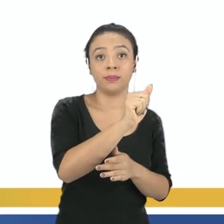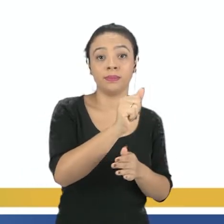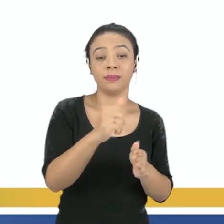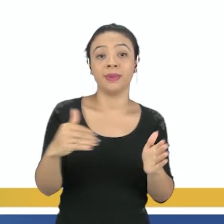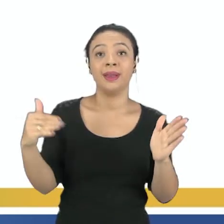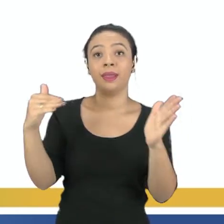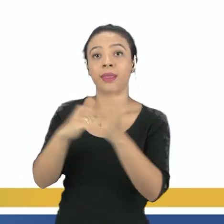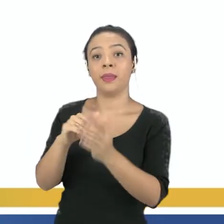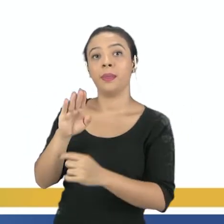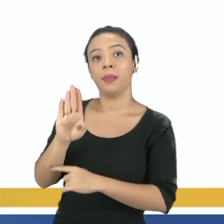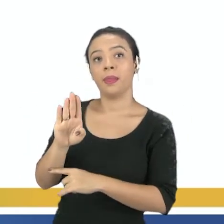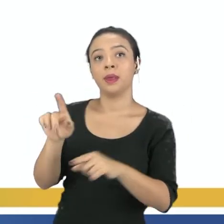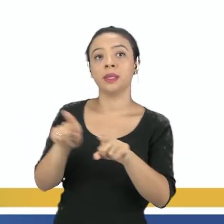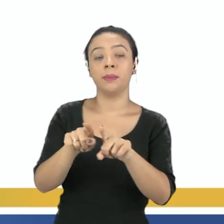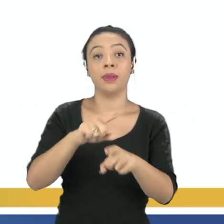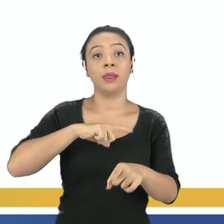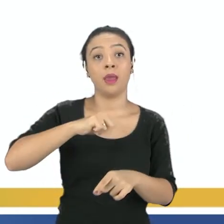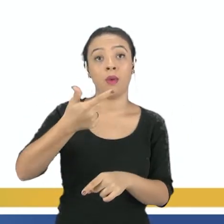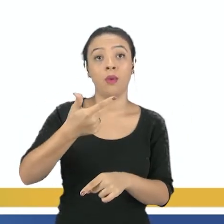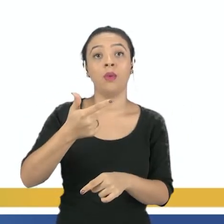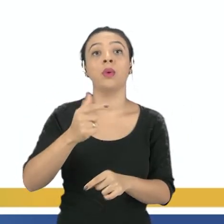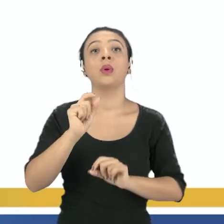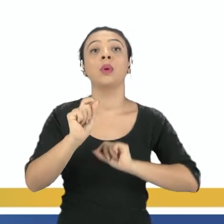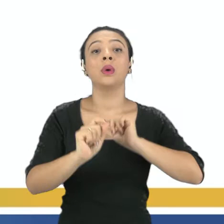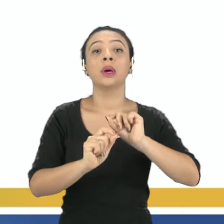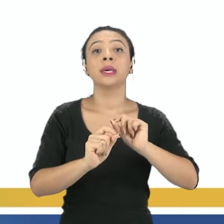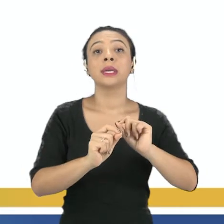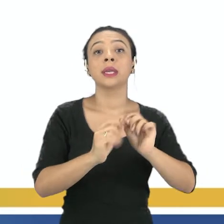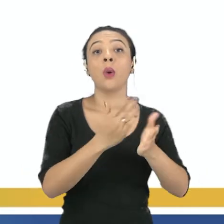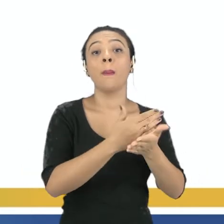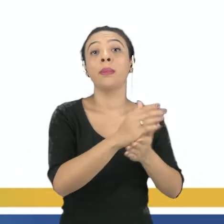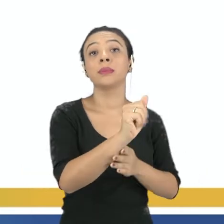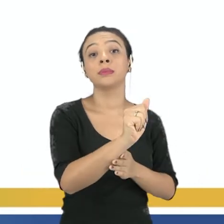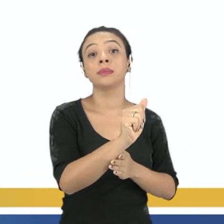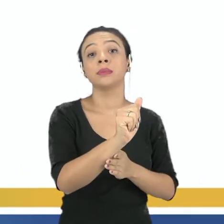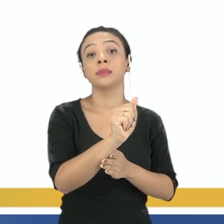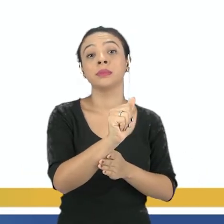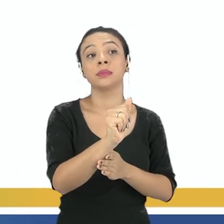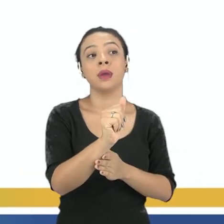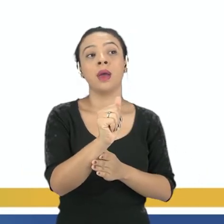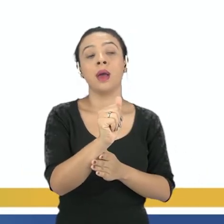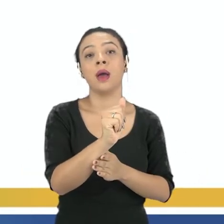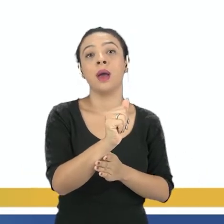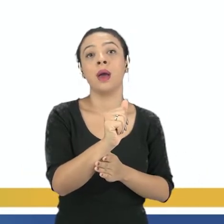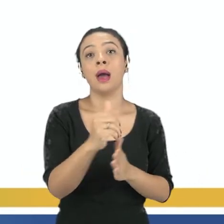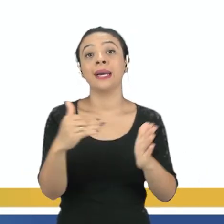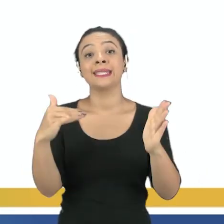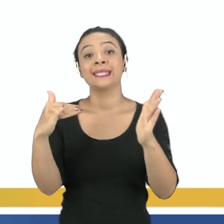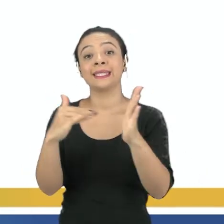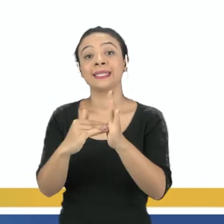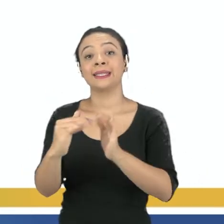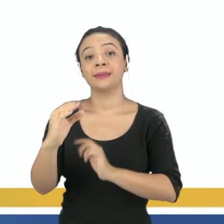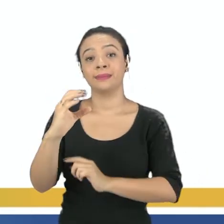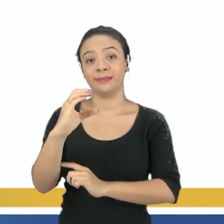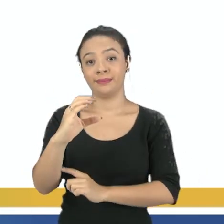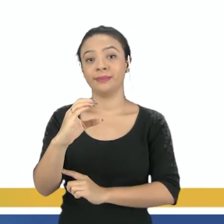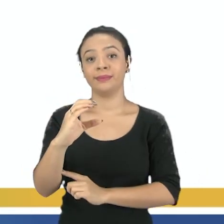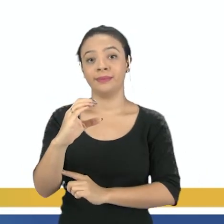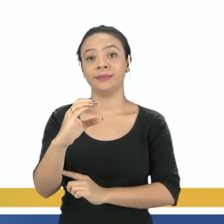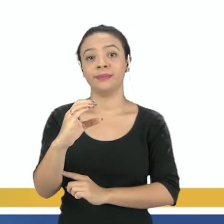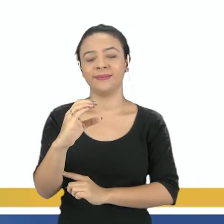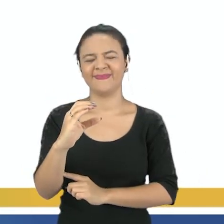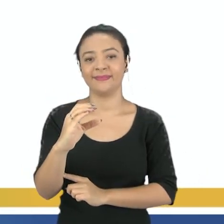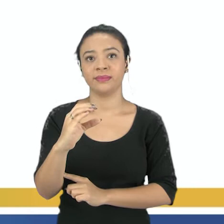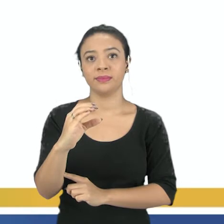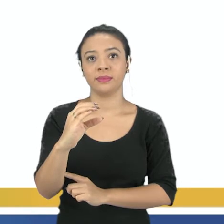B, né? Nós temos uma outra semirreta, né? Que sai de A, ela está passando aí pelo ponto C, né? Porque já que são semirretas,